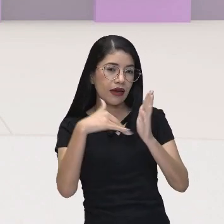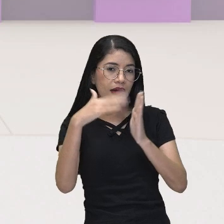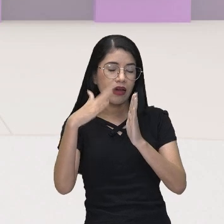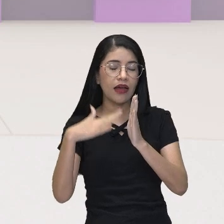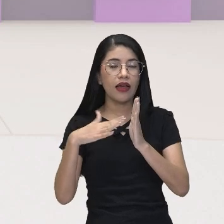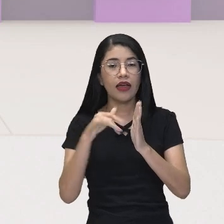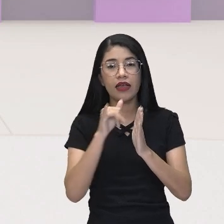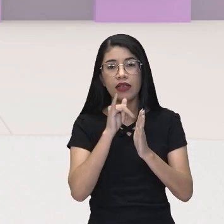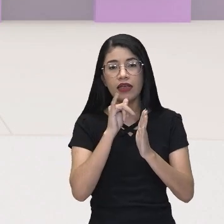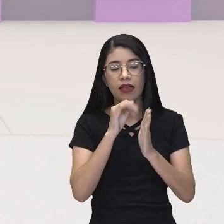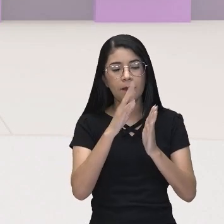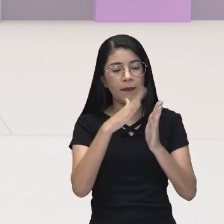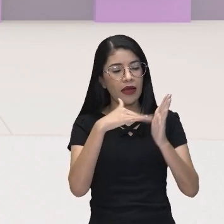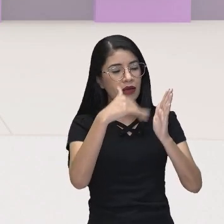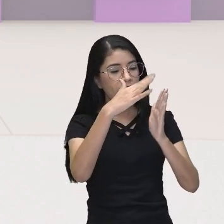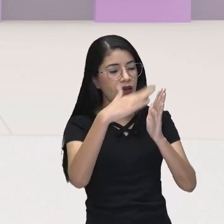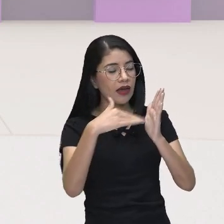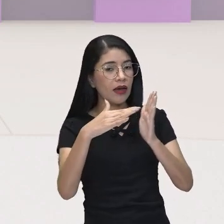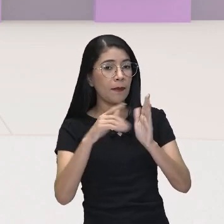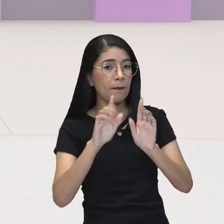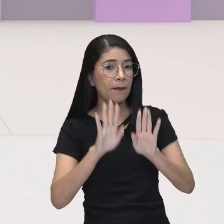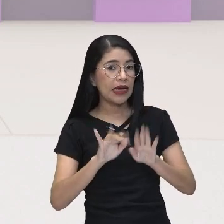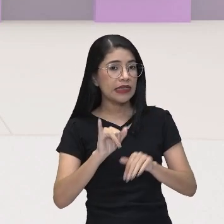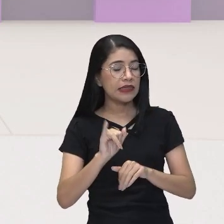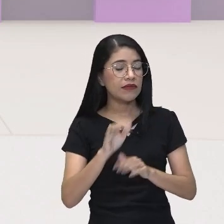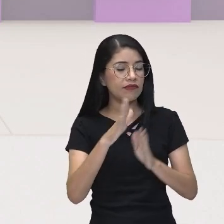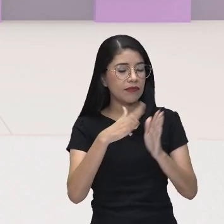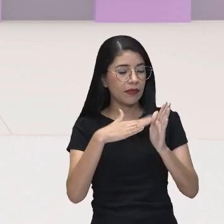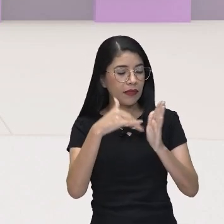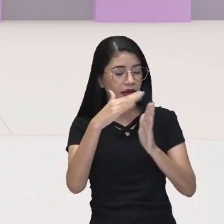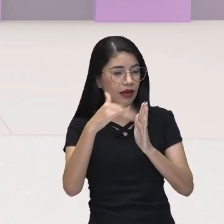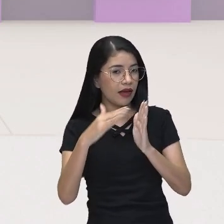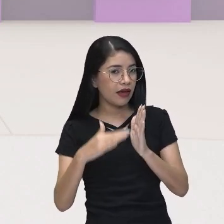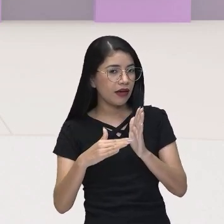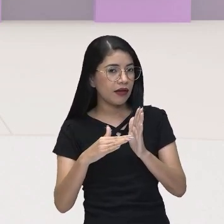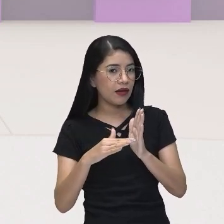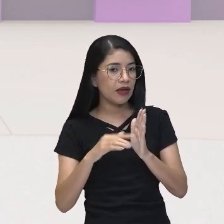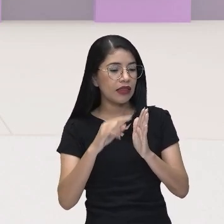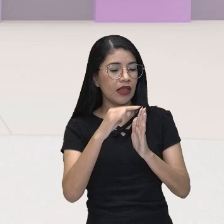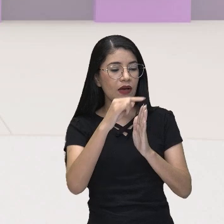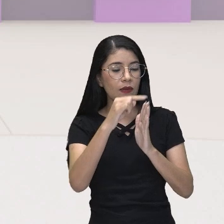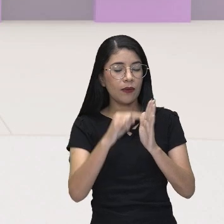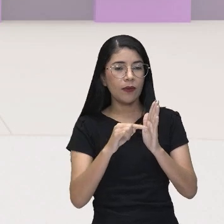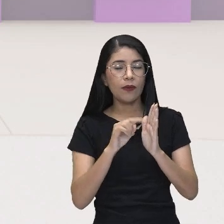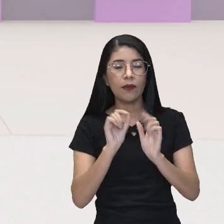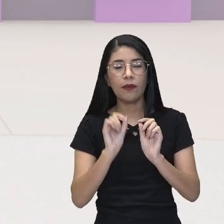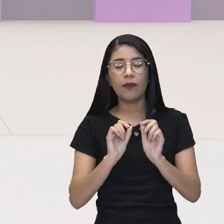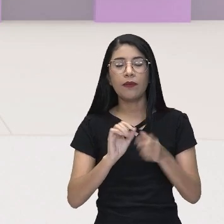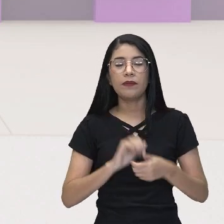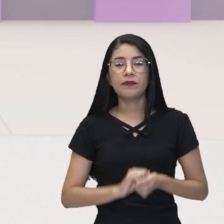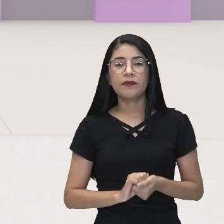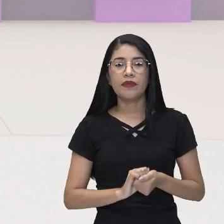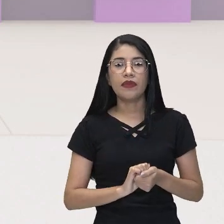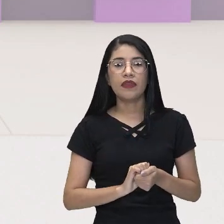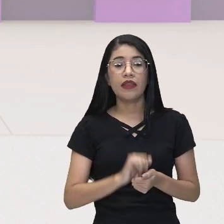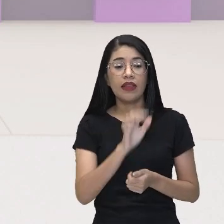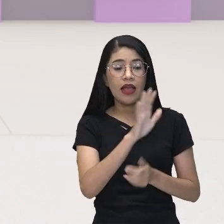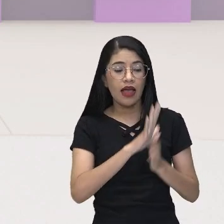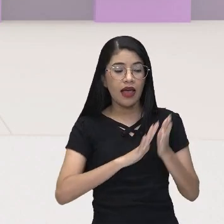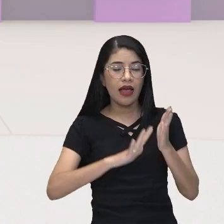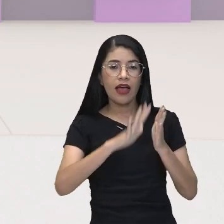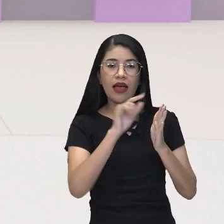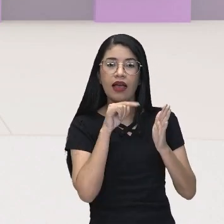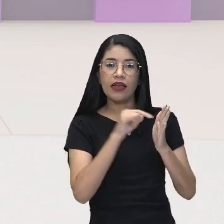a parede todinha. Se você vai pintar a sua parede todinha, na verdade, então, você está pintando a área